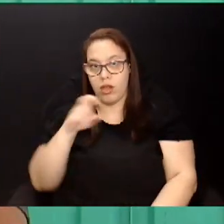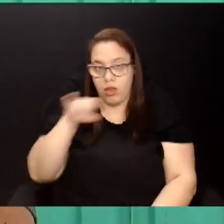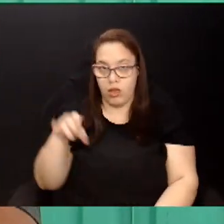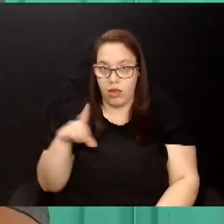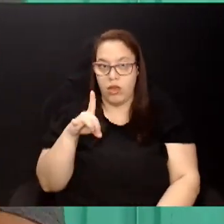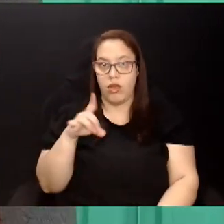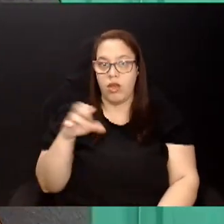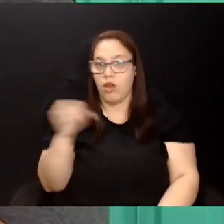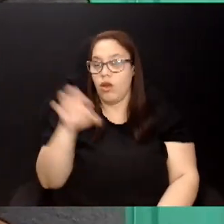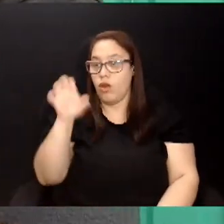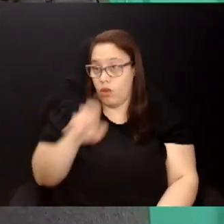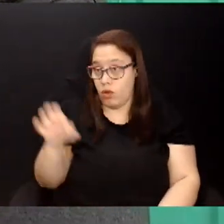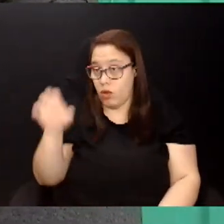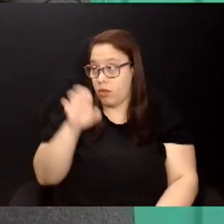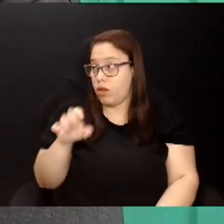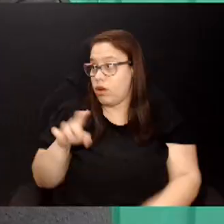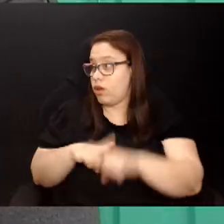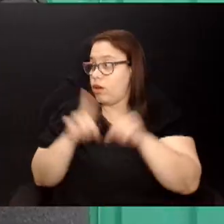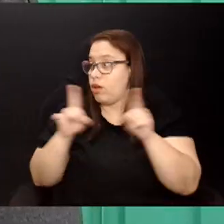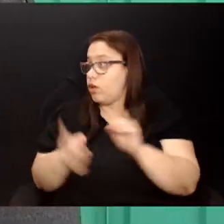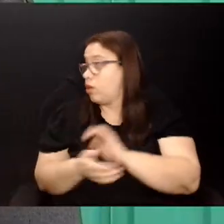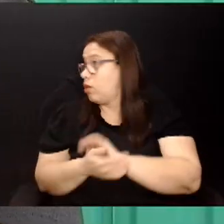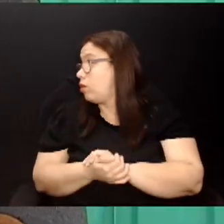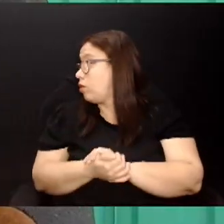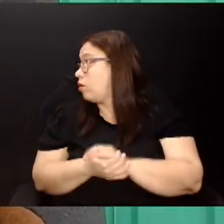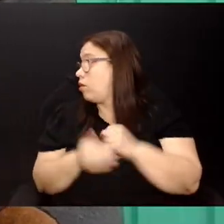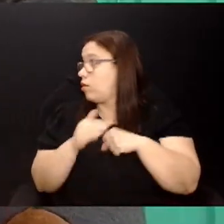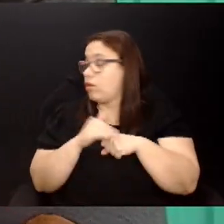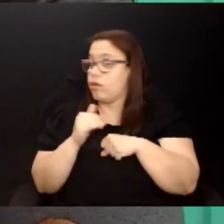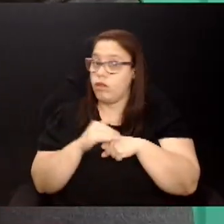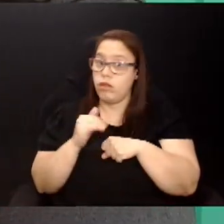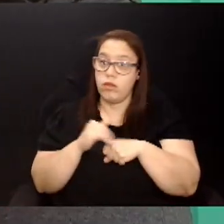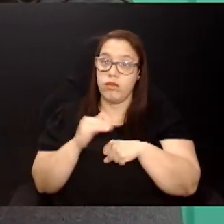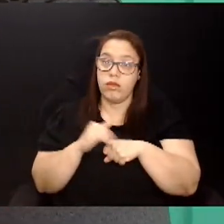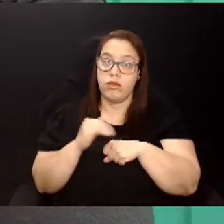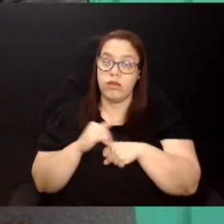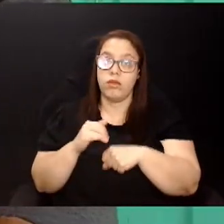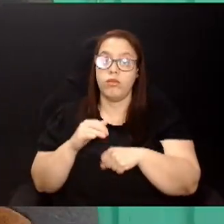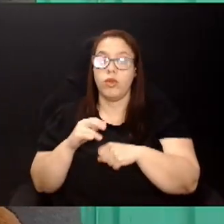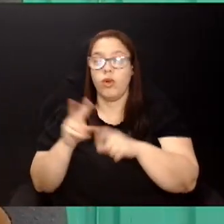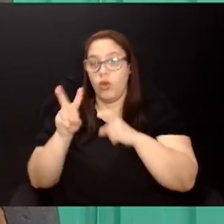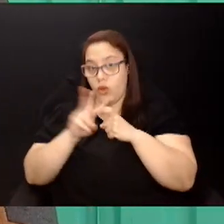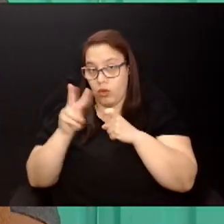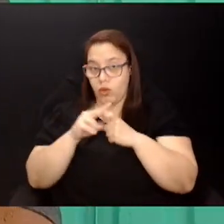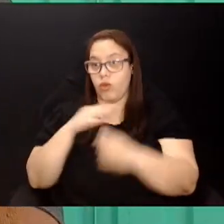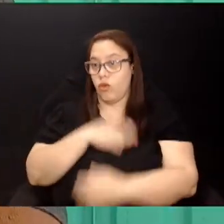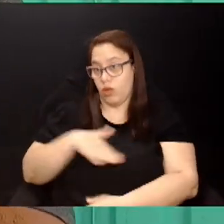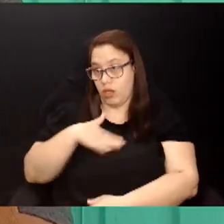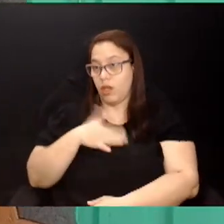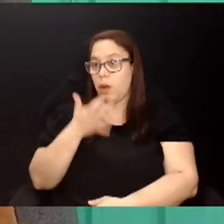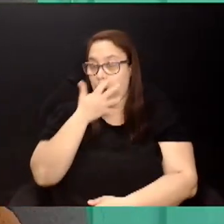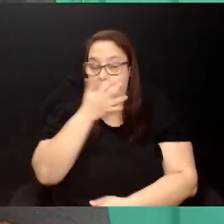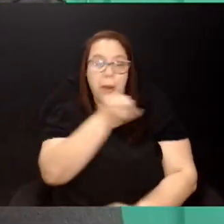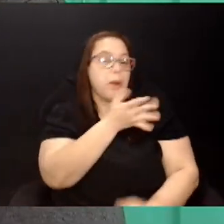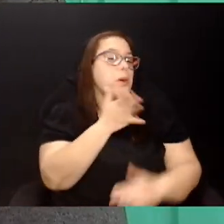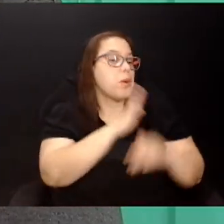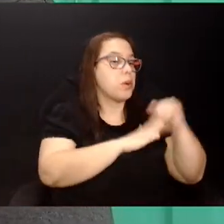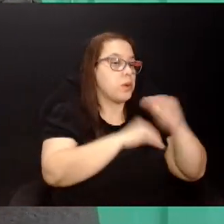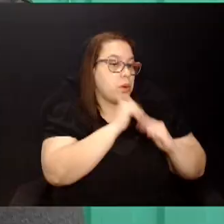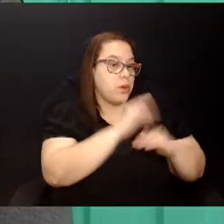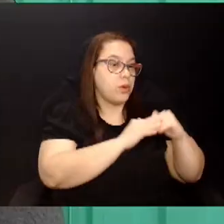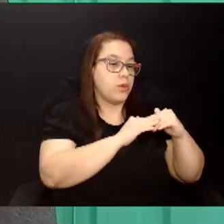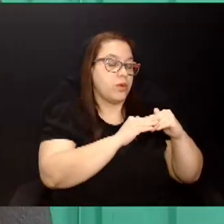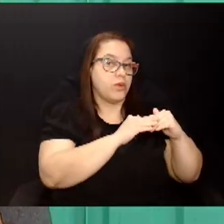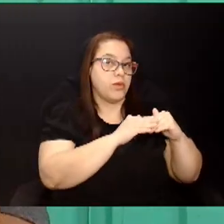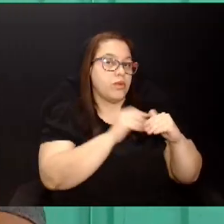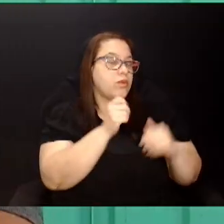Europa. Mas muito carinho da veterinária. Gostei muito. Quais serviços que foram oferecidos para você aqui